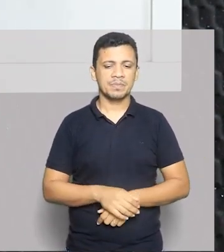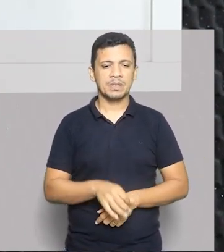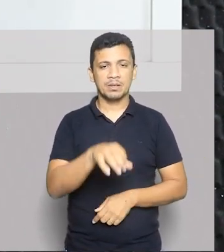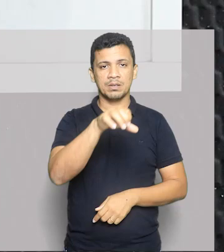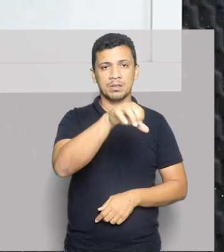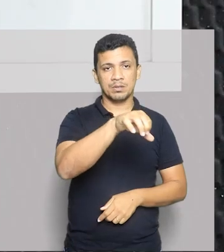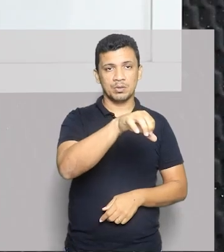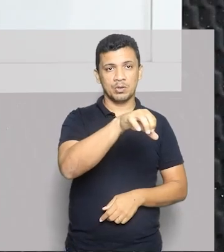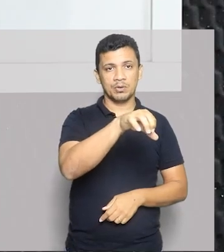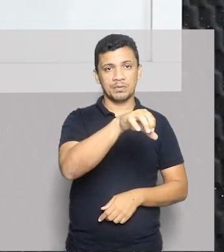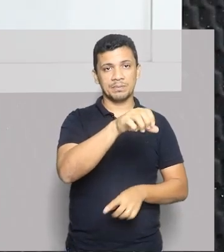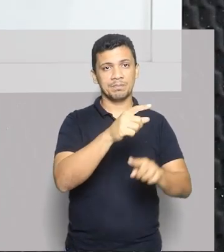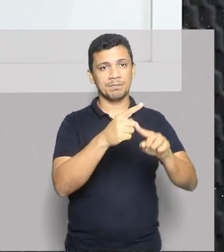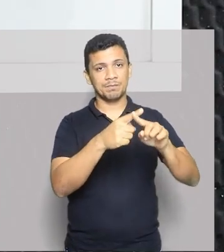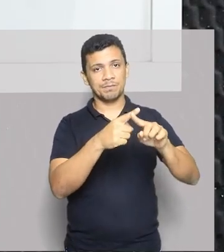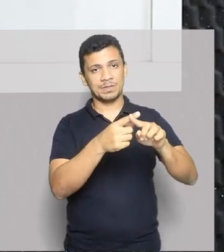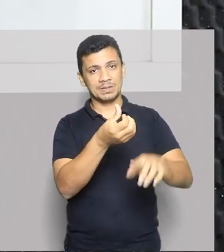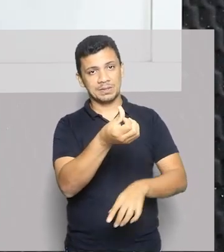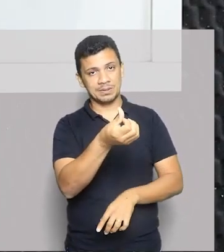vai multiplicar pelo 6.